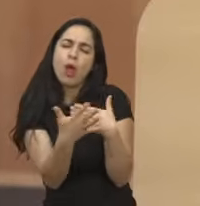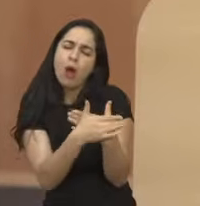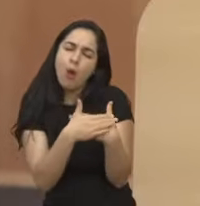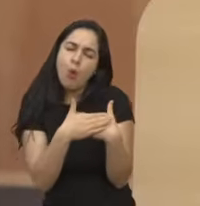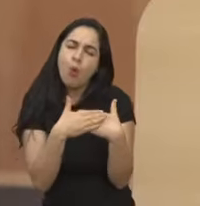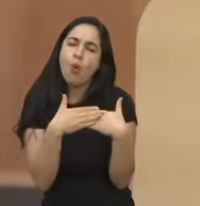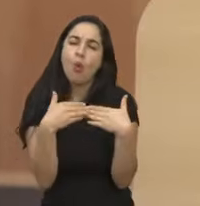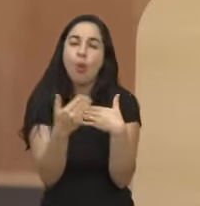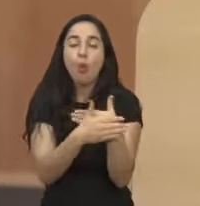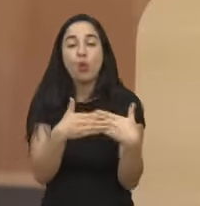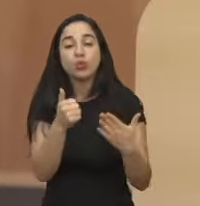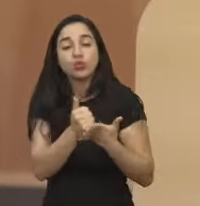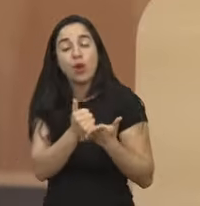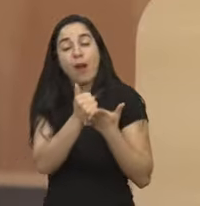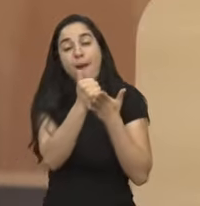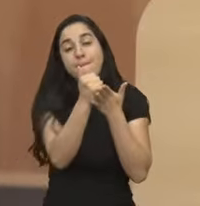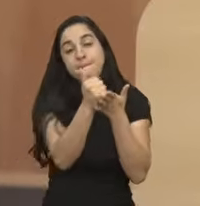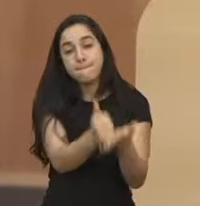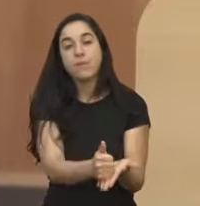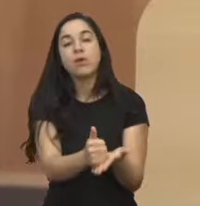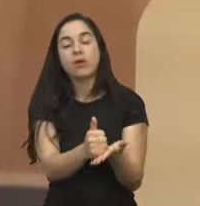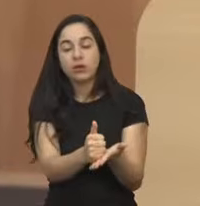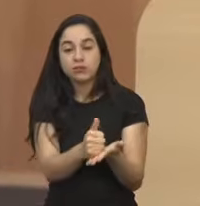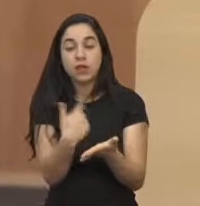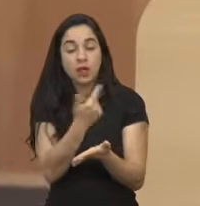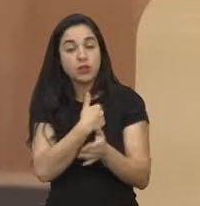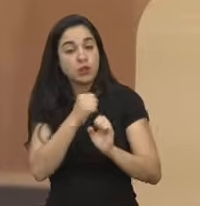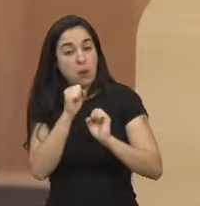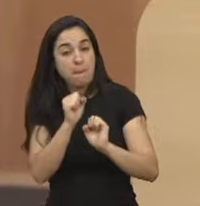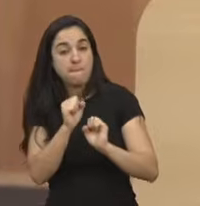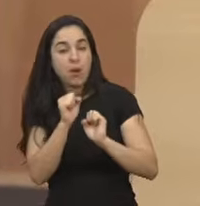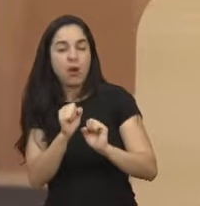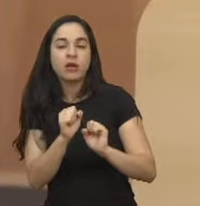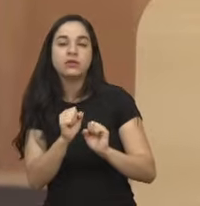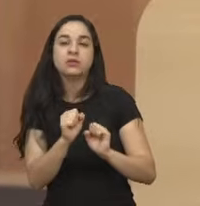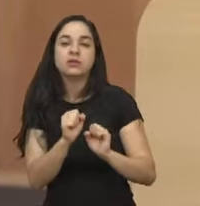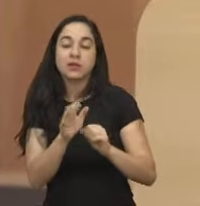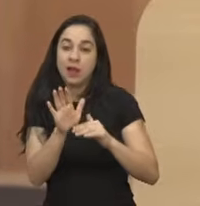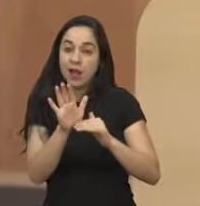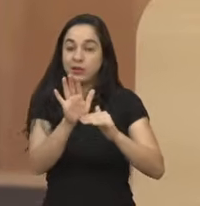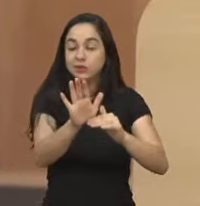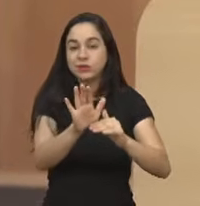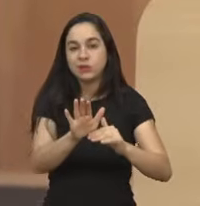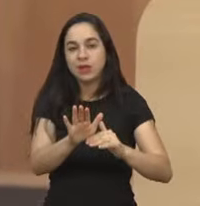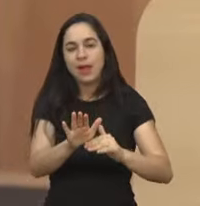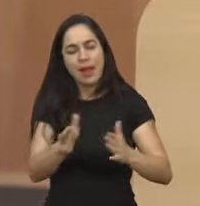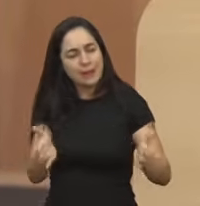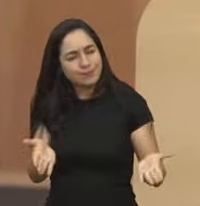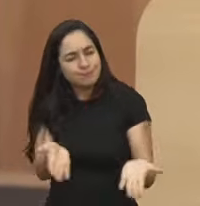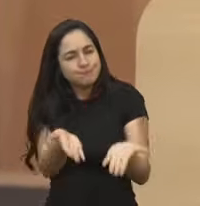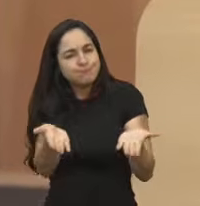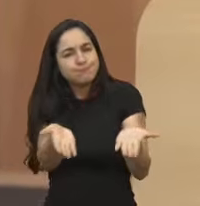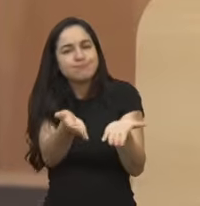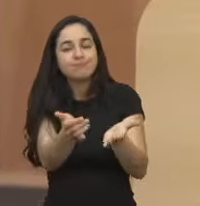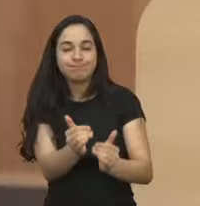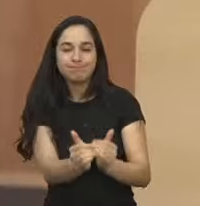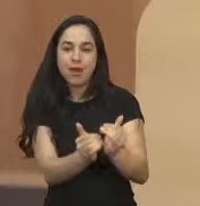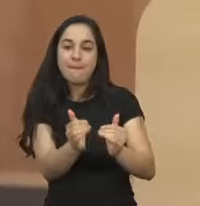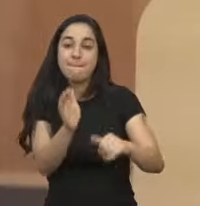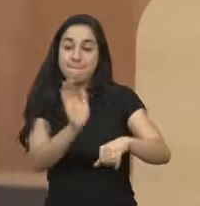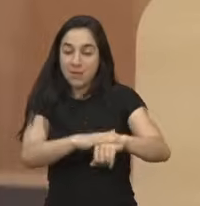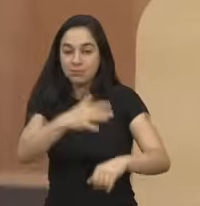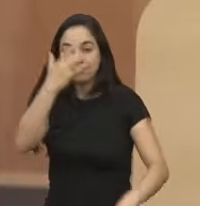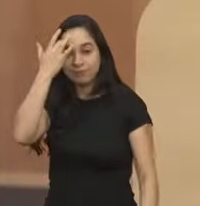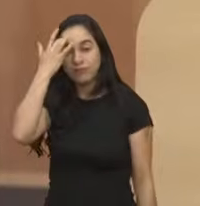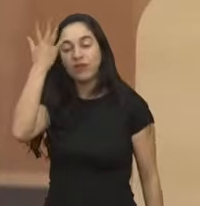esse apoio, esse suporte que a gente pode dar é o que pode favorecer e muito que esse processo seja muito